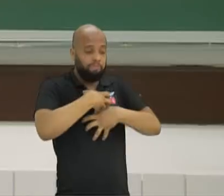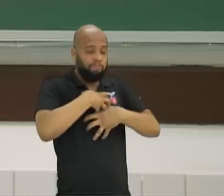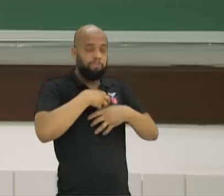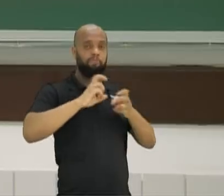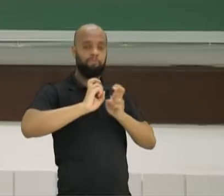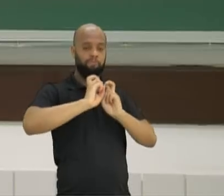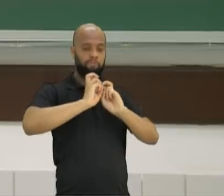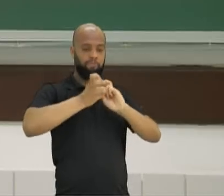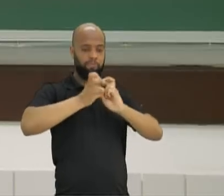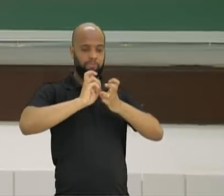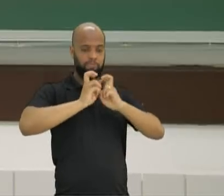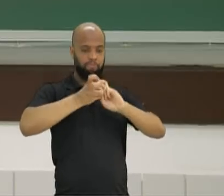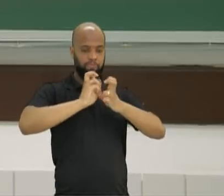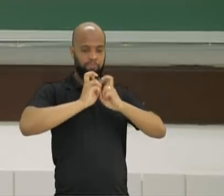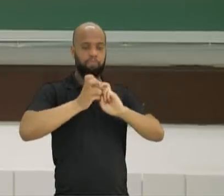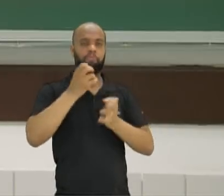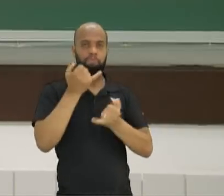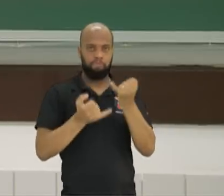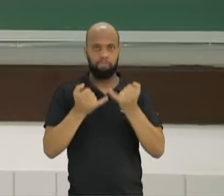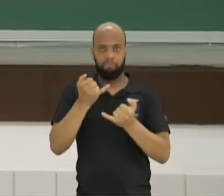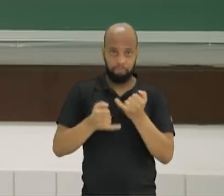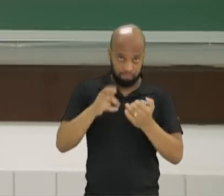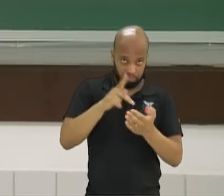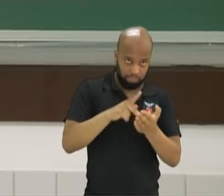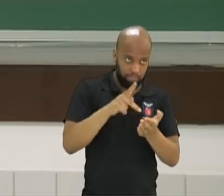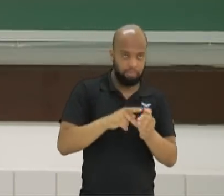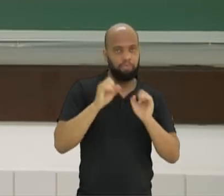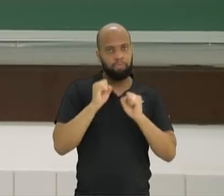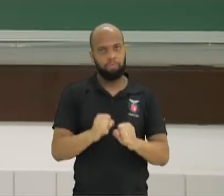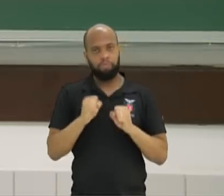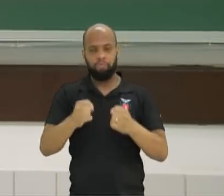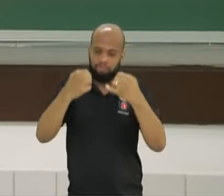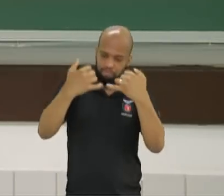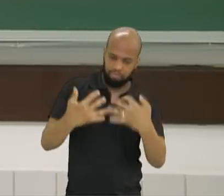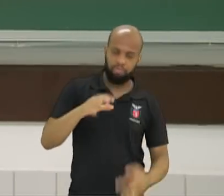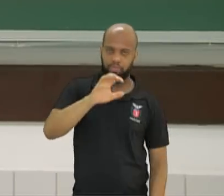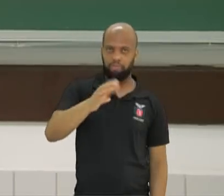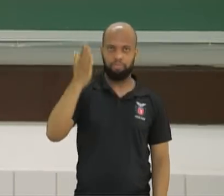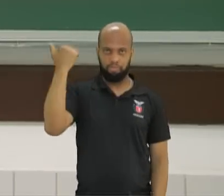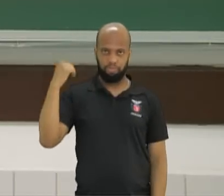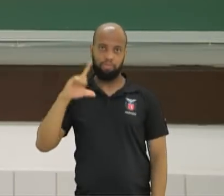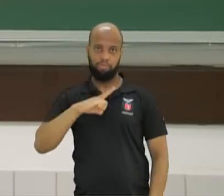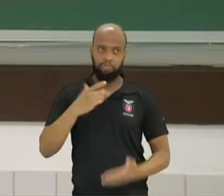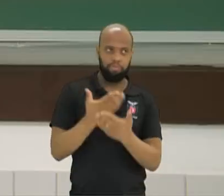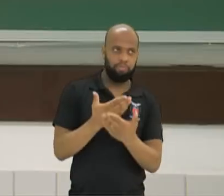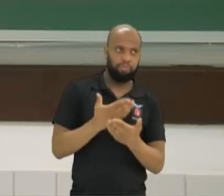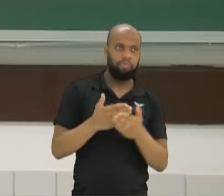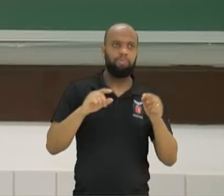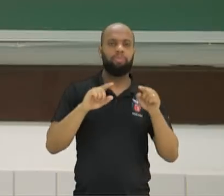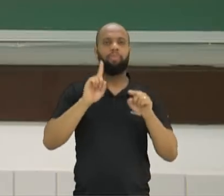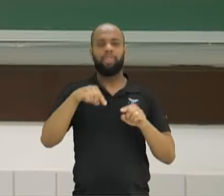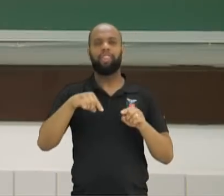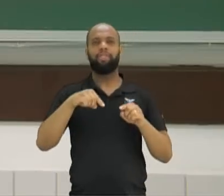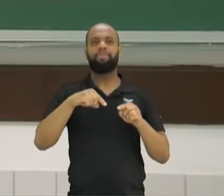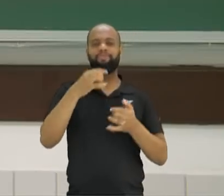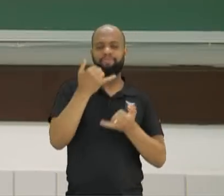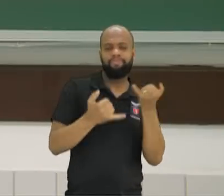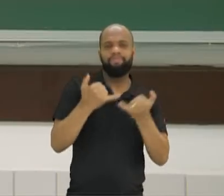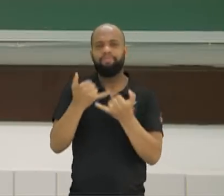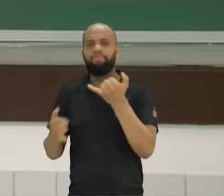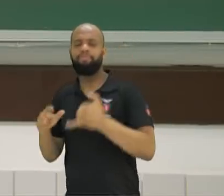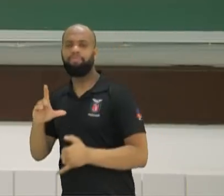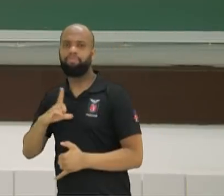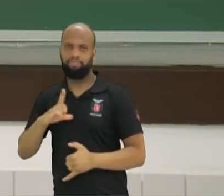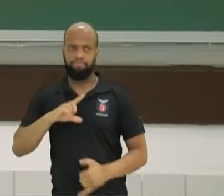os movimentos da capoeira, né? A gente pôde falar sobre isso na aula passada, nas semelhanças que